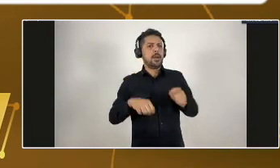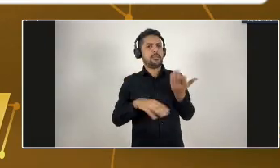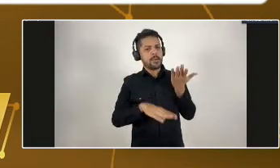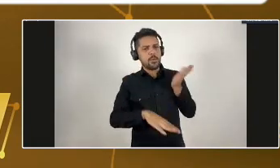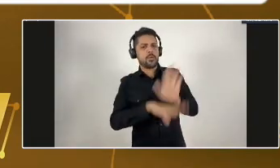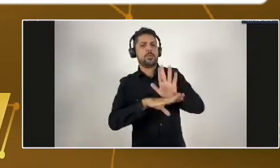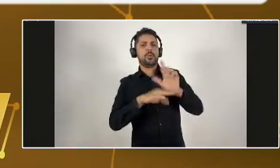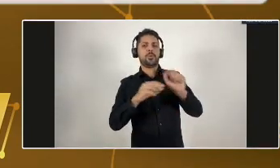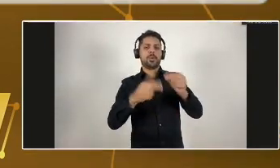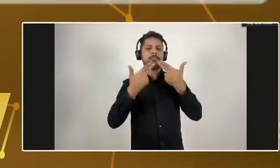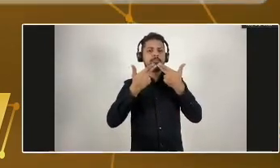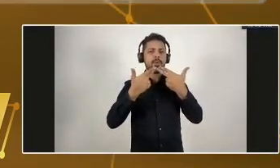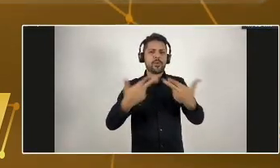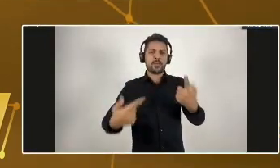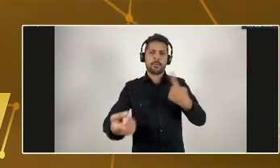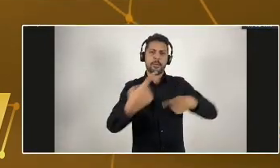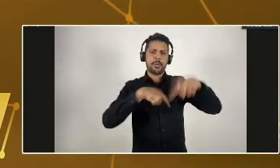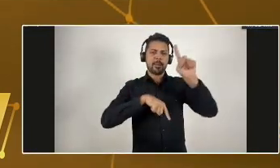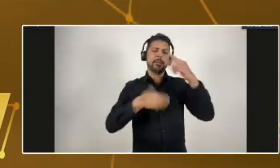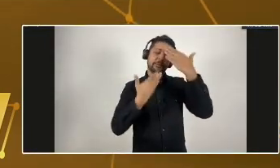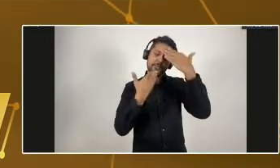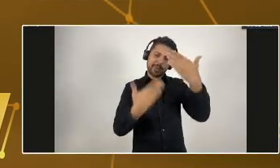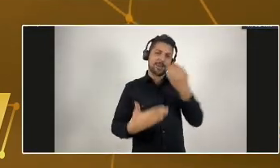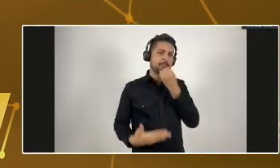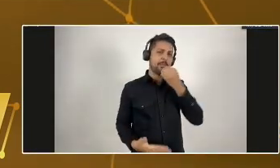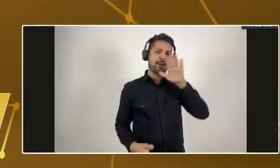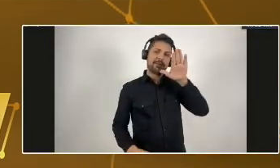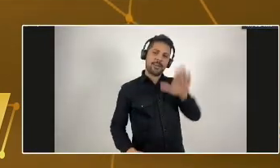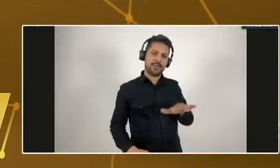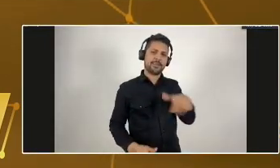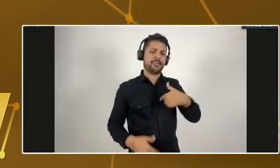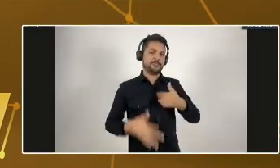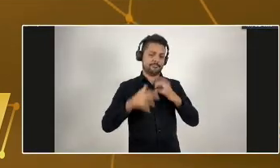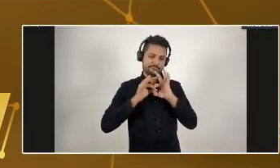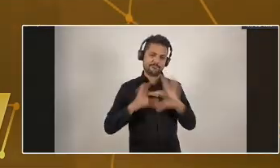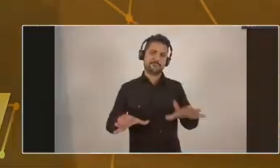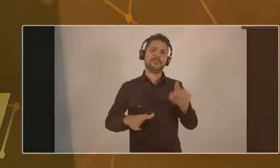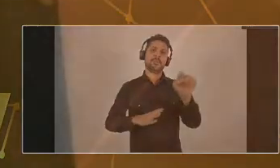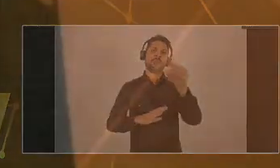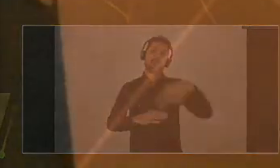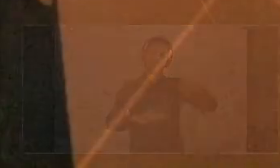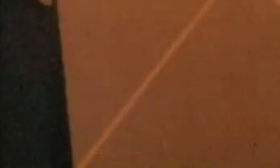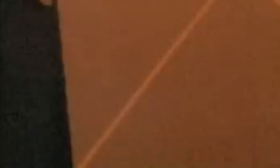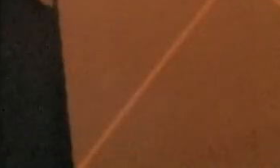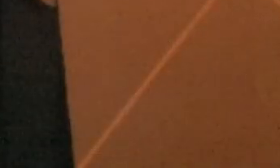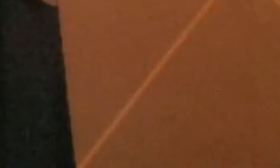Obrigada a todos, boa tarde. Eu fico disponível, então, para as perguntas.